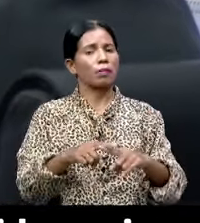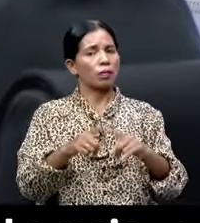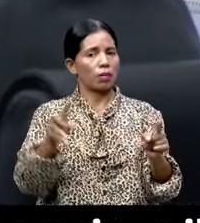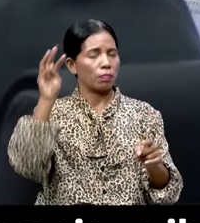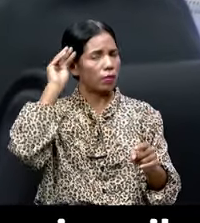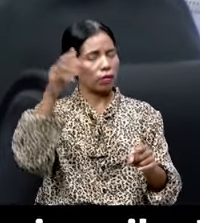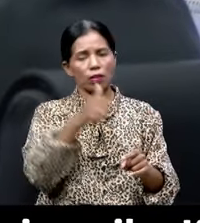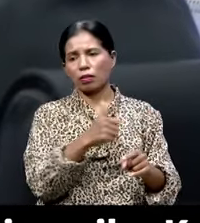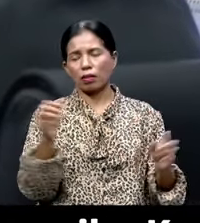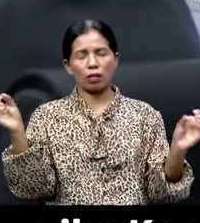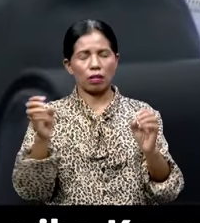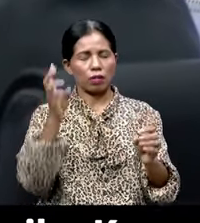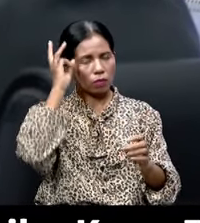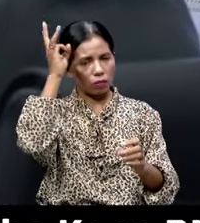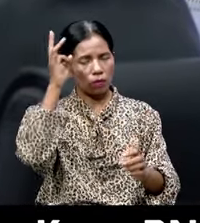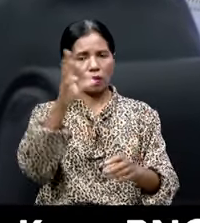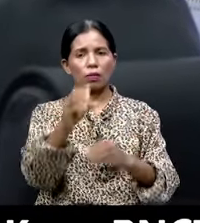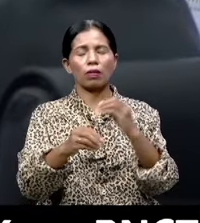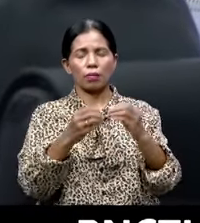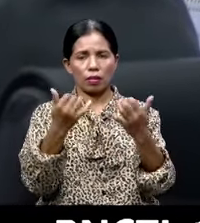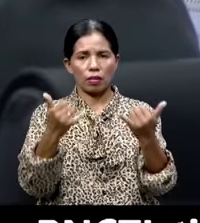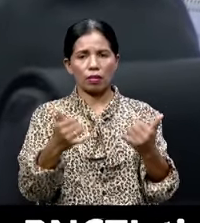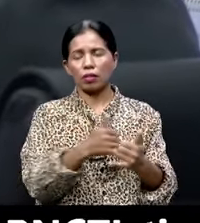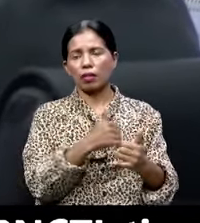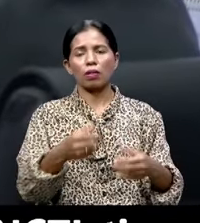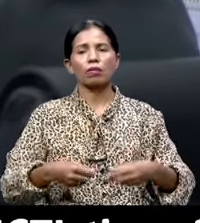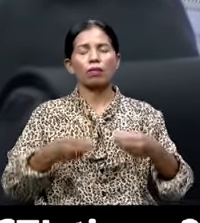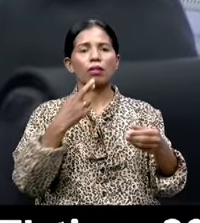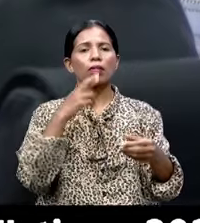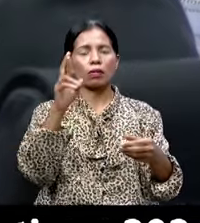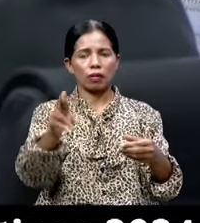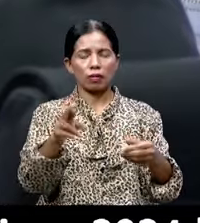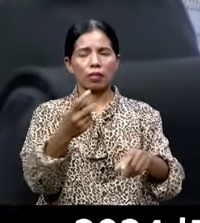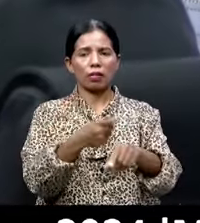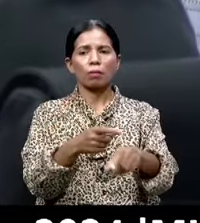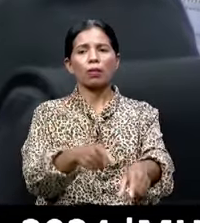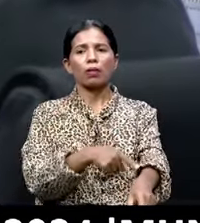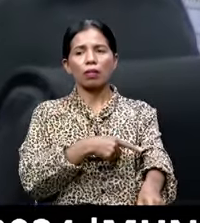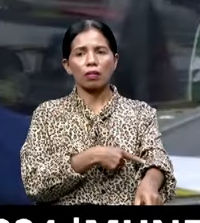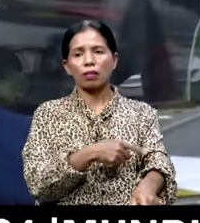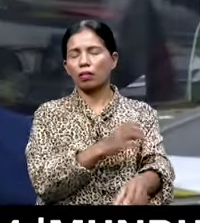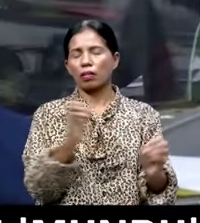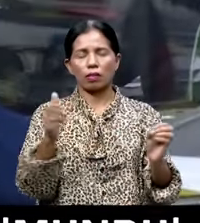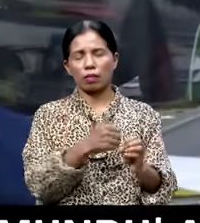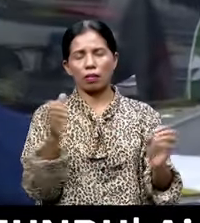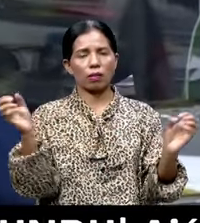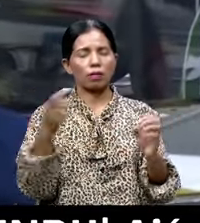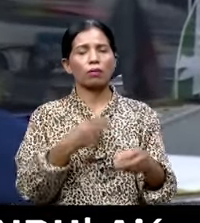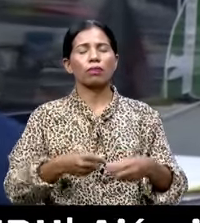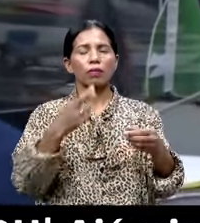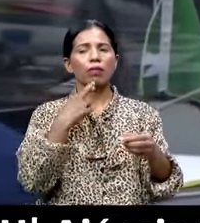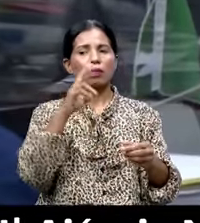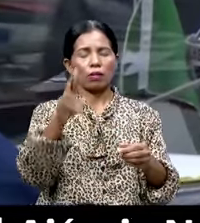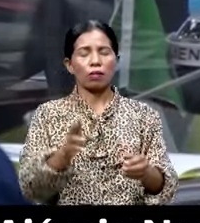Ministério Balung la considera preocupação hirakne, nune Balung for resposta ho duração tempo naruk, no Balung la for resposta liu, tambane